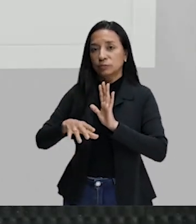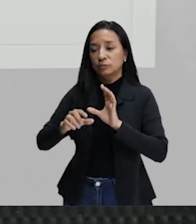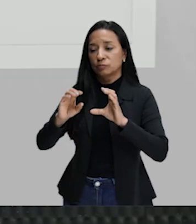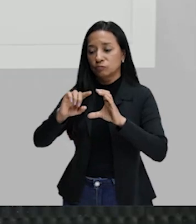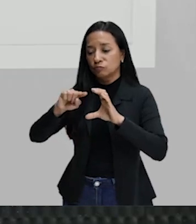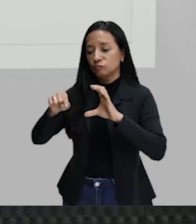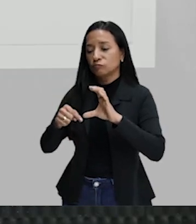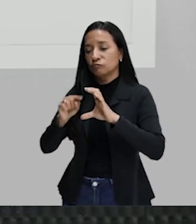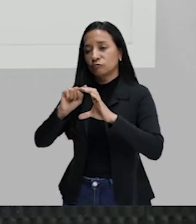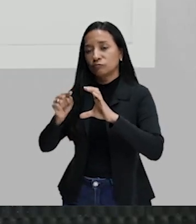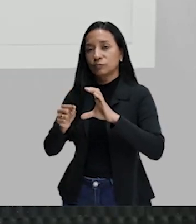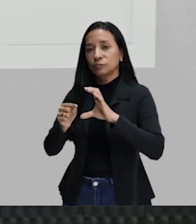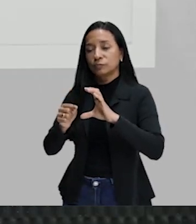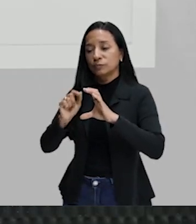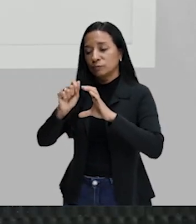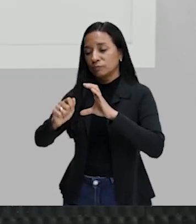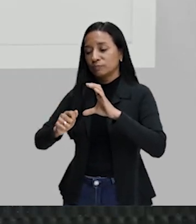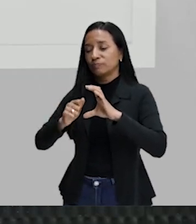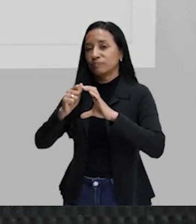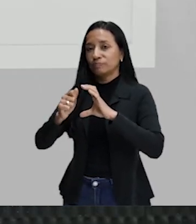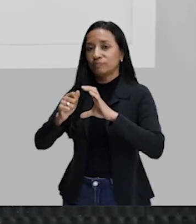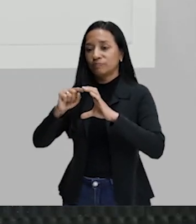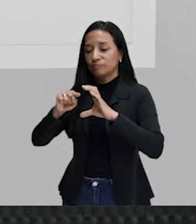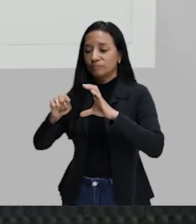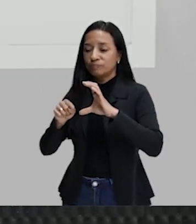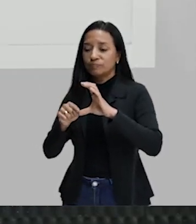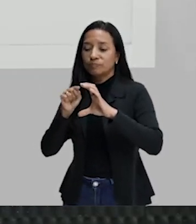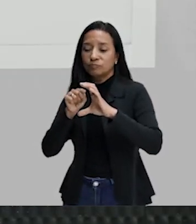circunferência. No caso, a força magnética, né?